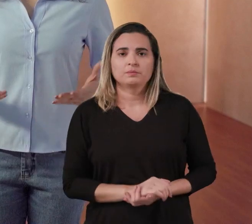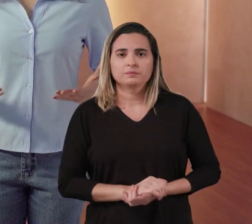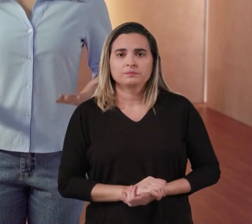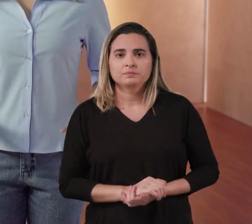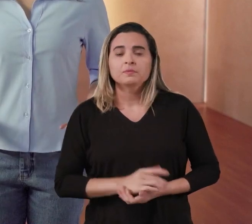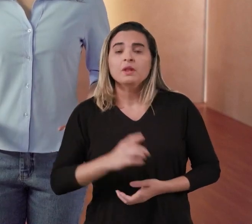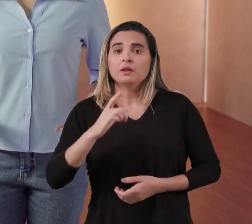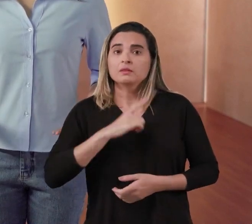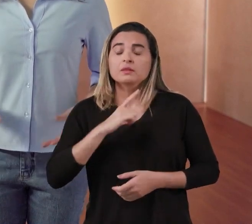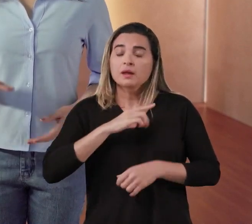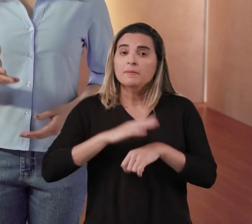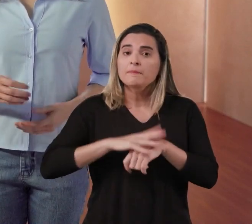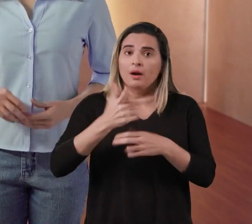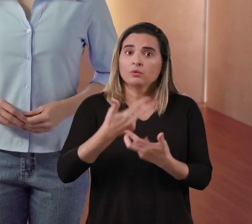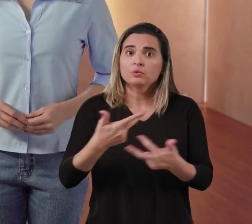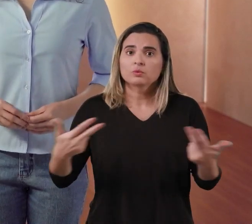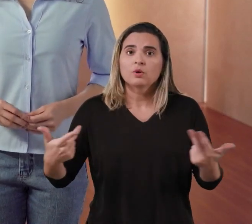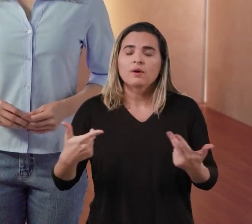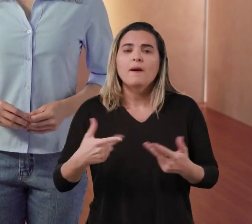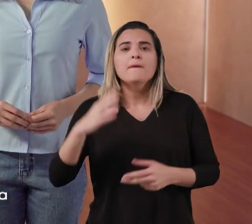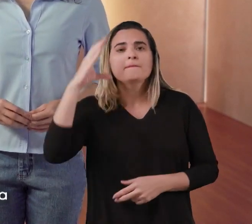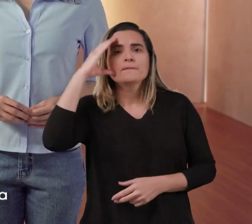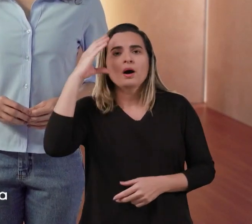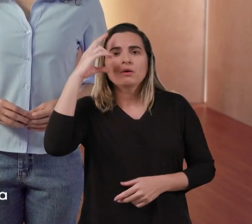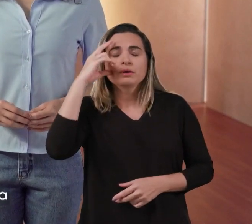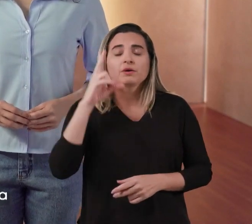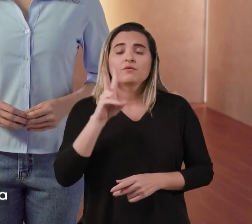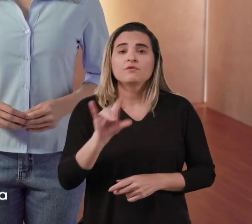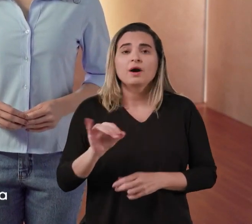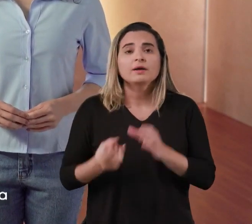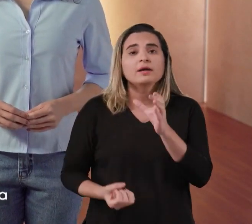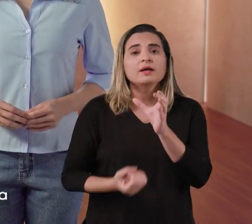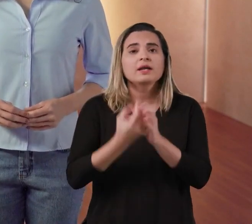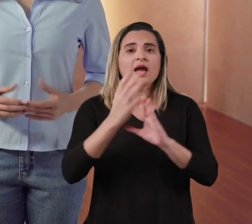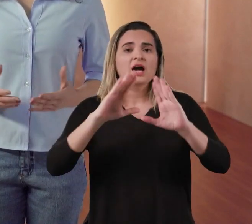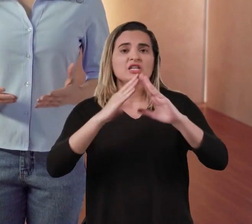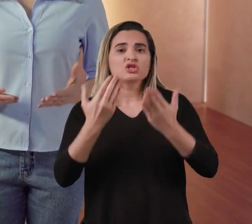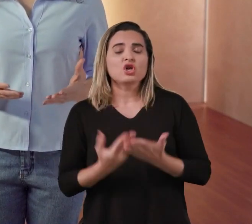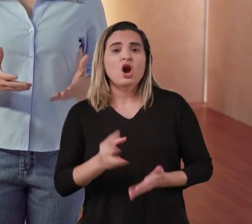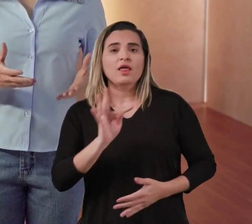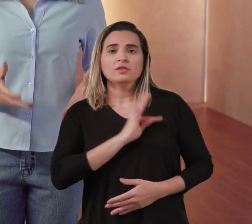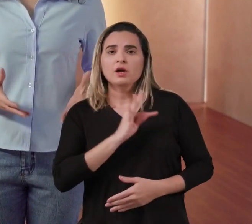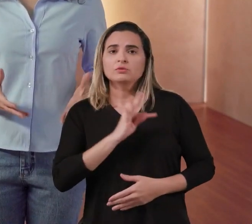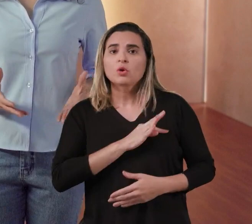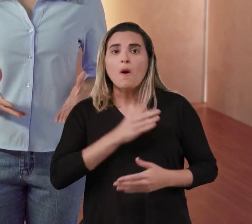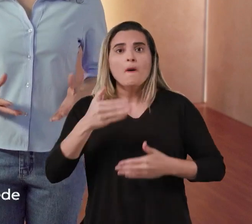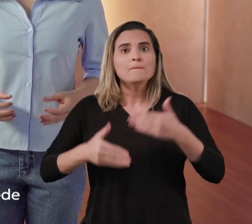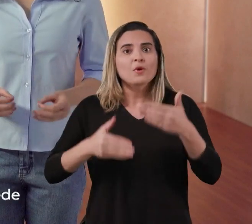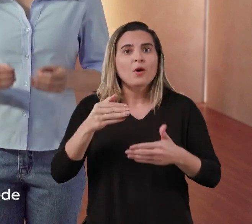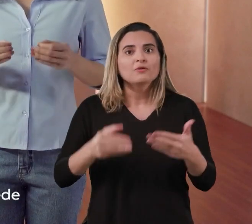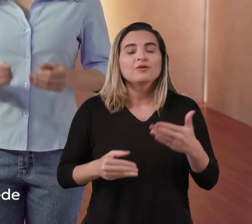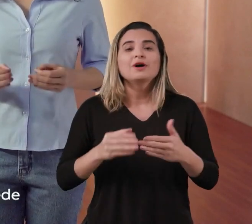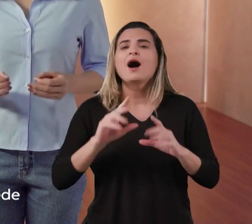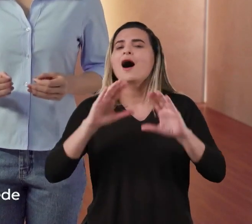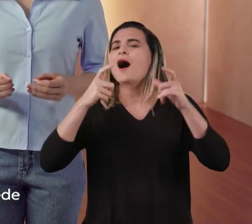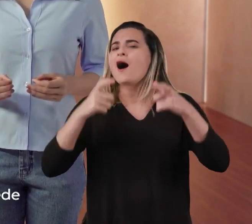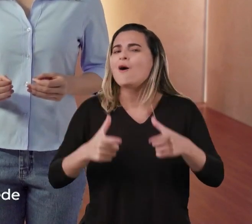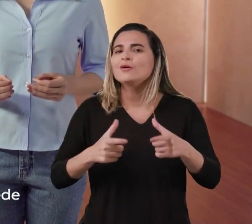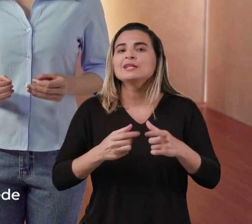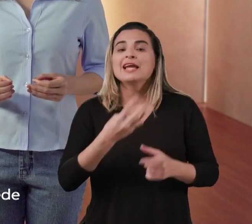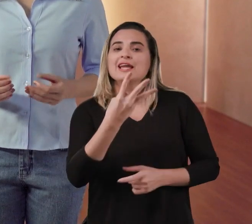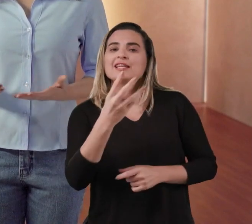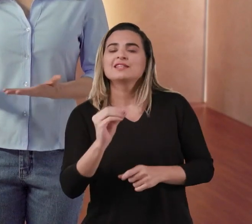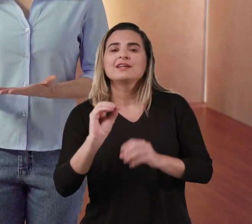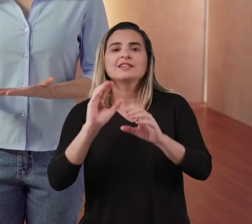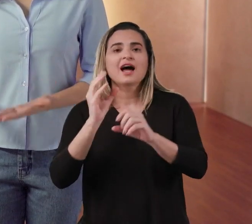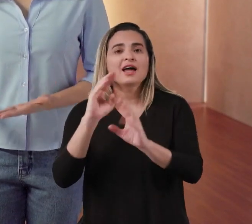E tem mais! Paulinho vai implantar o programa Escola Tecnológica, com um programa de robótica em pelo menos 30 escolas da